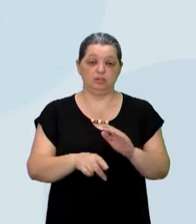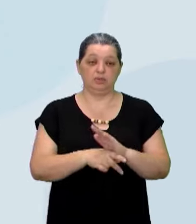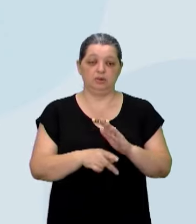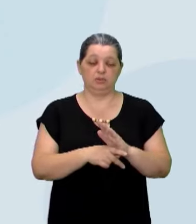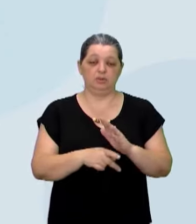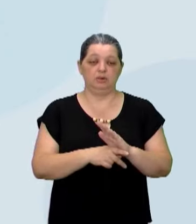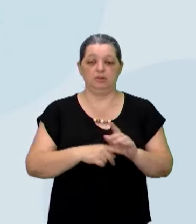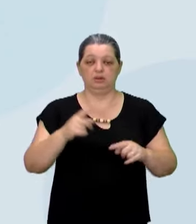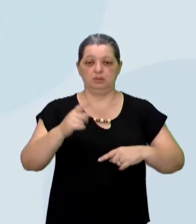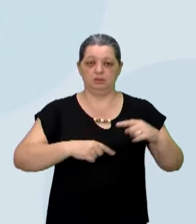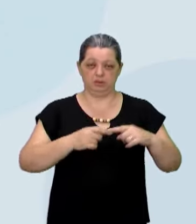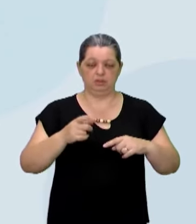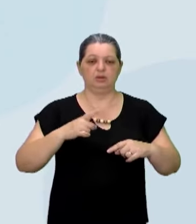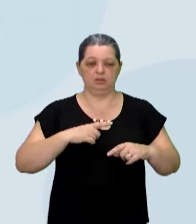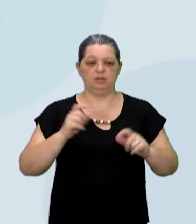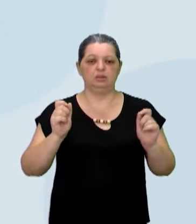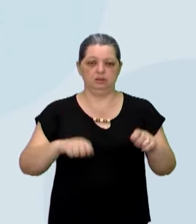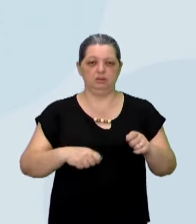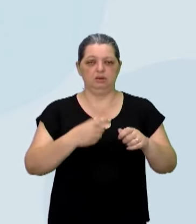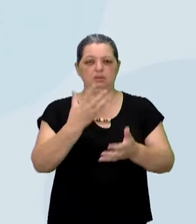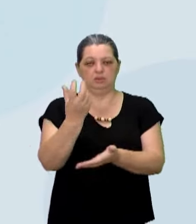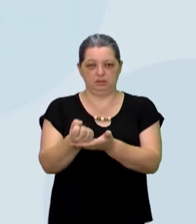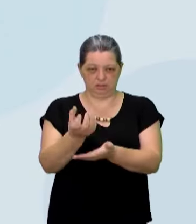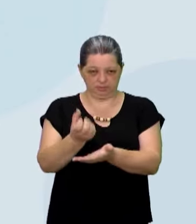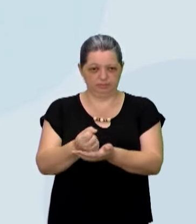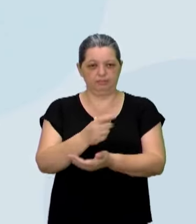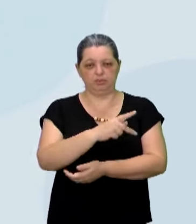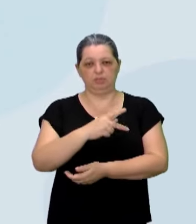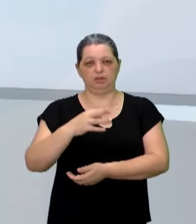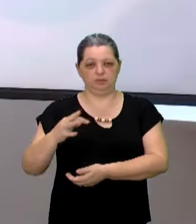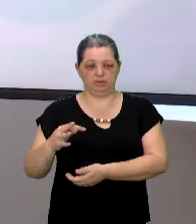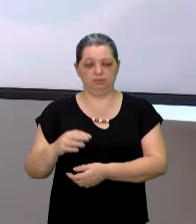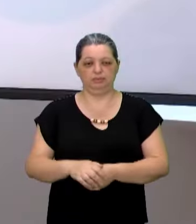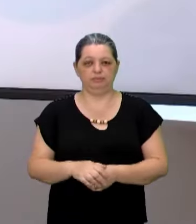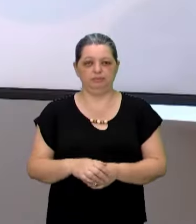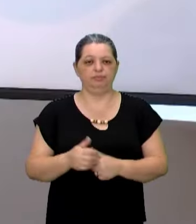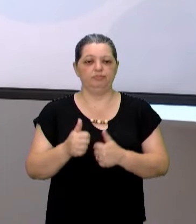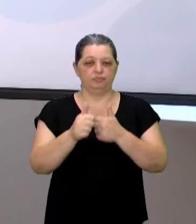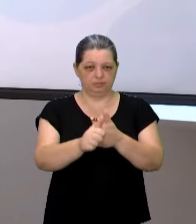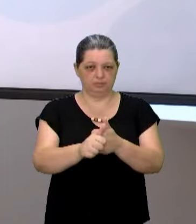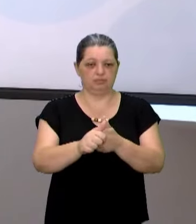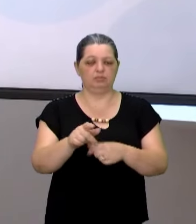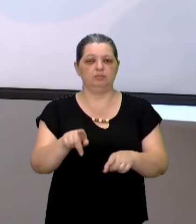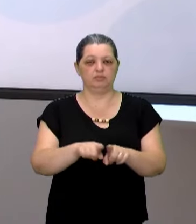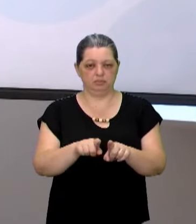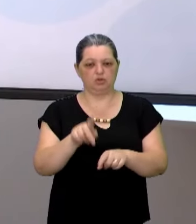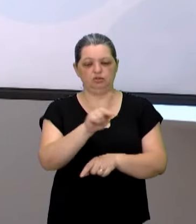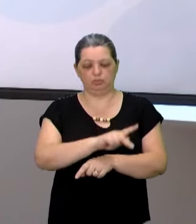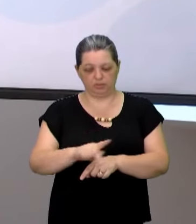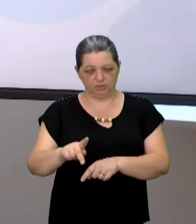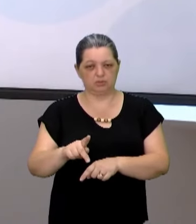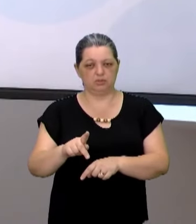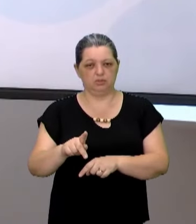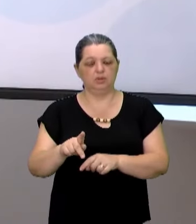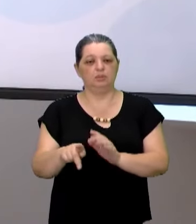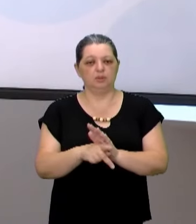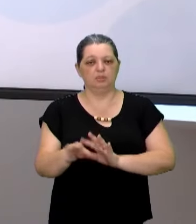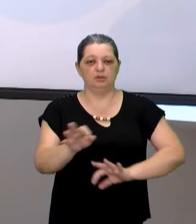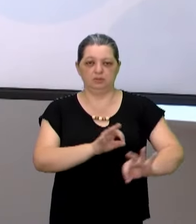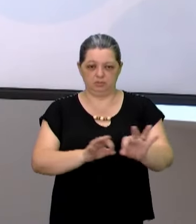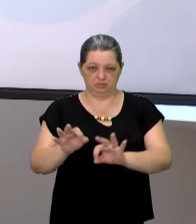está no repositório também, né? Então você pode baixar esse PPT também para acompanhar. Inclusive o professor pode pegar esse material, inclusive, para fazer